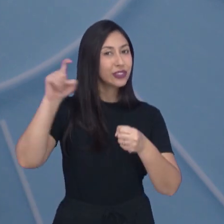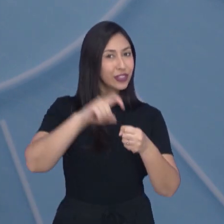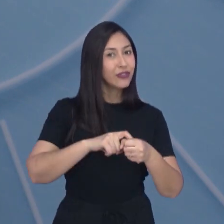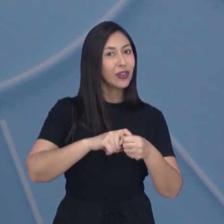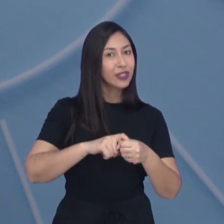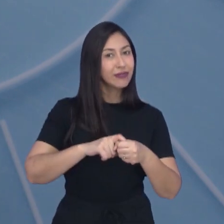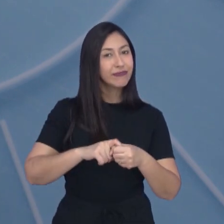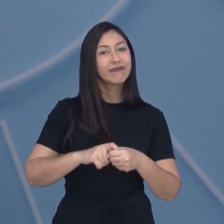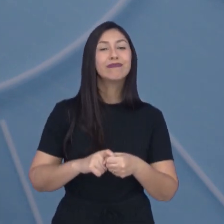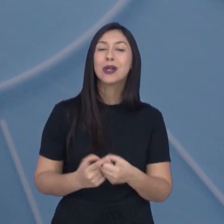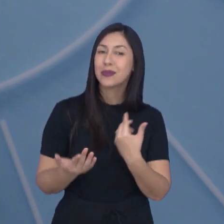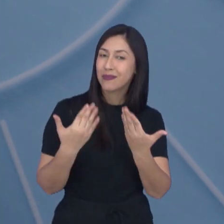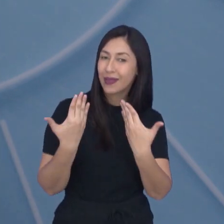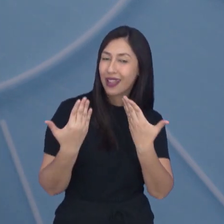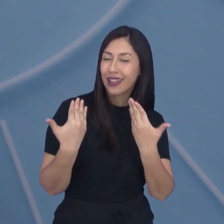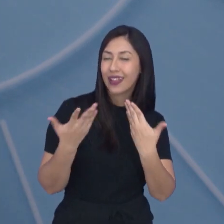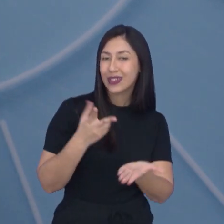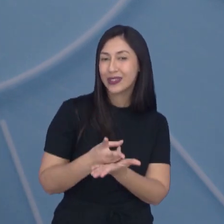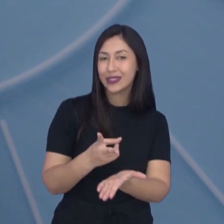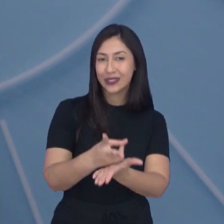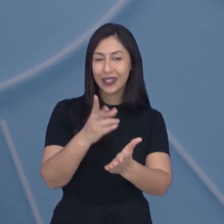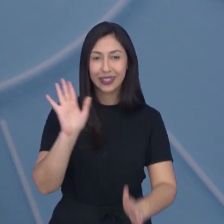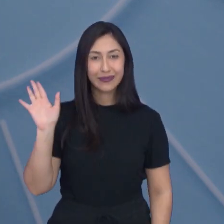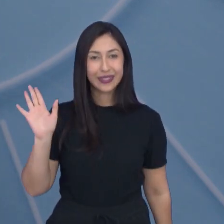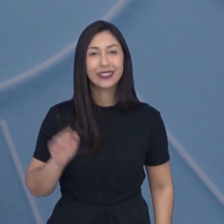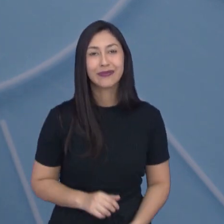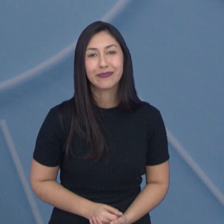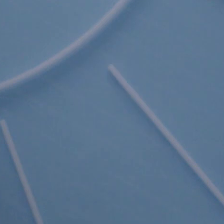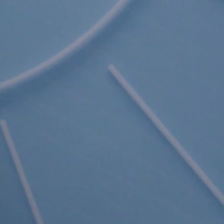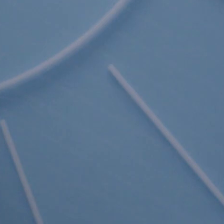para concluir esse bate-papo de hoje. Até já!